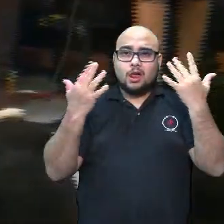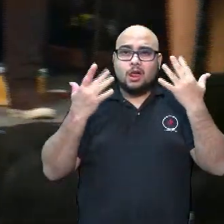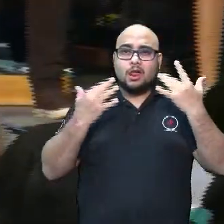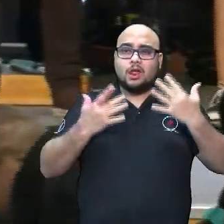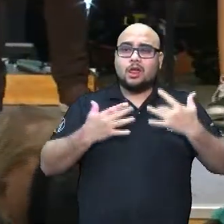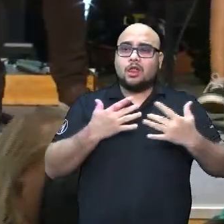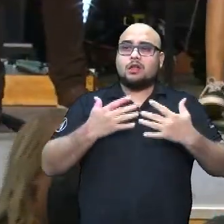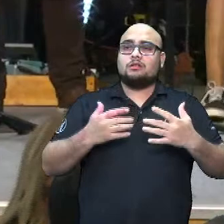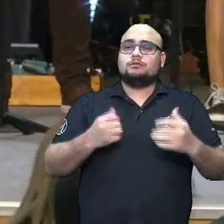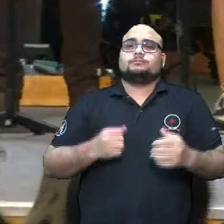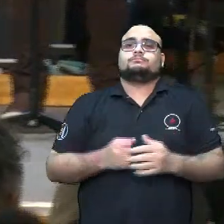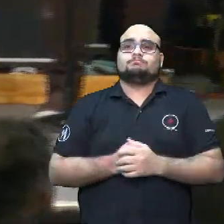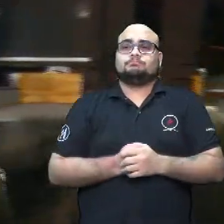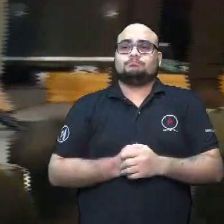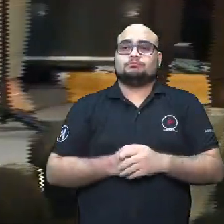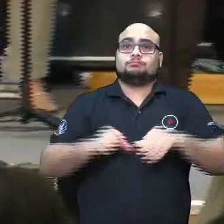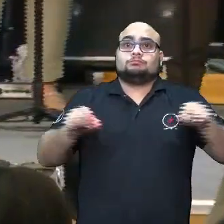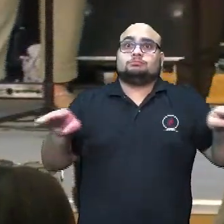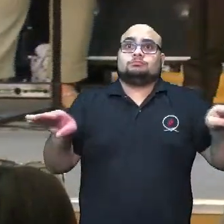Invencível. Onde você está?